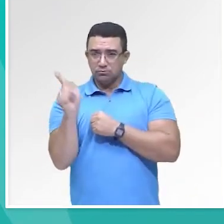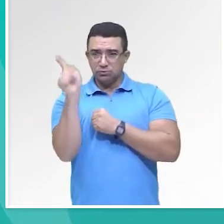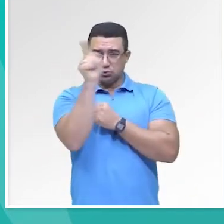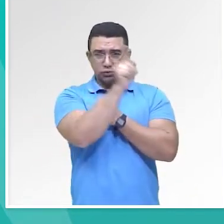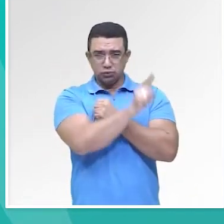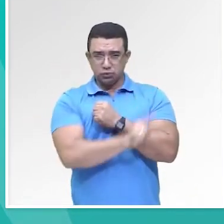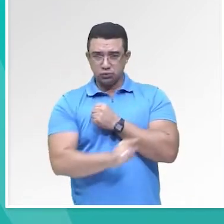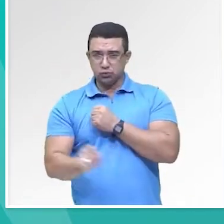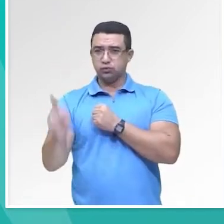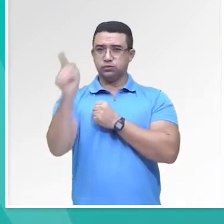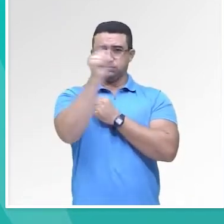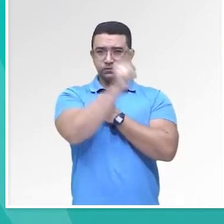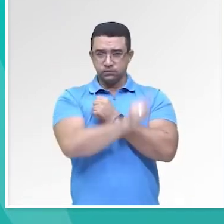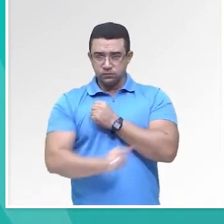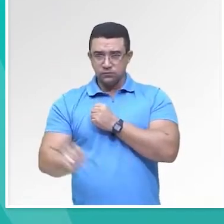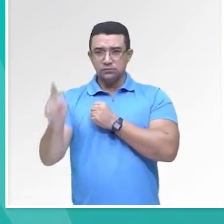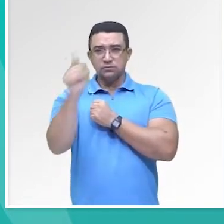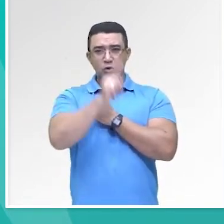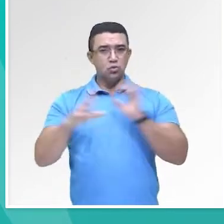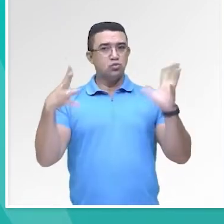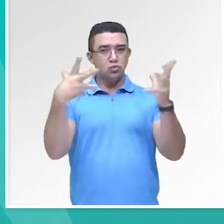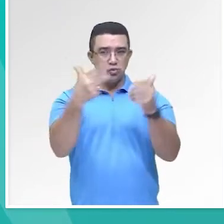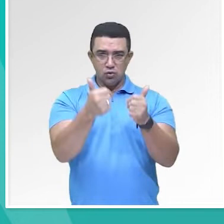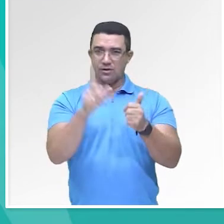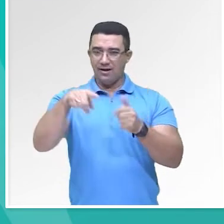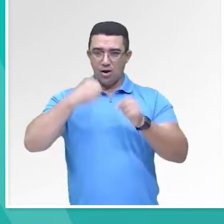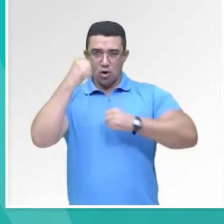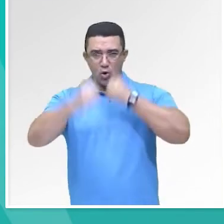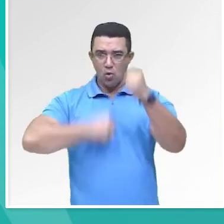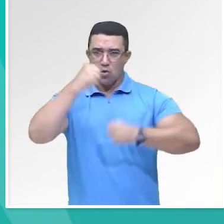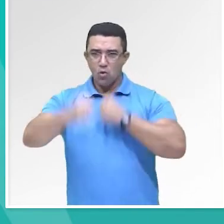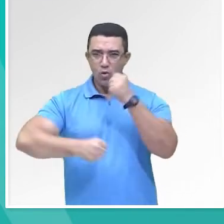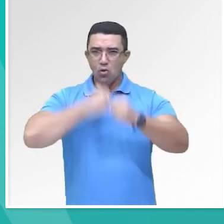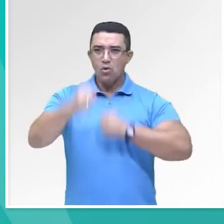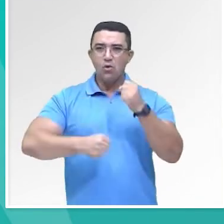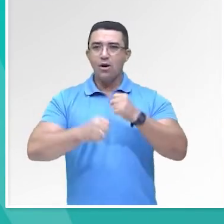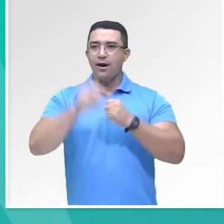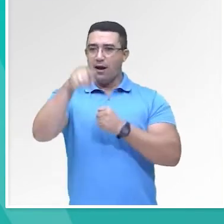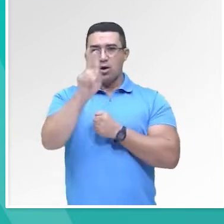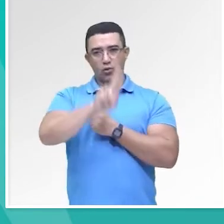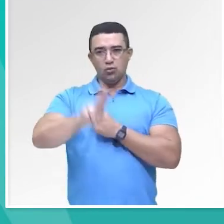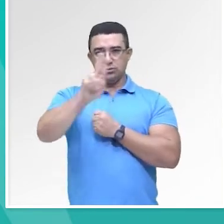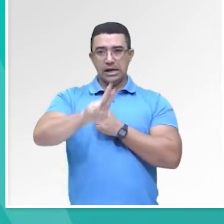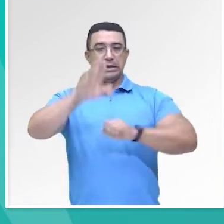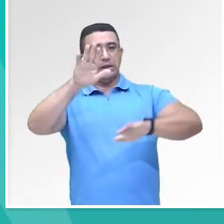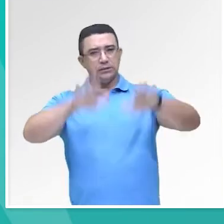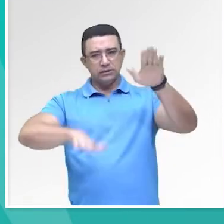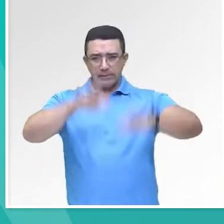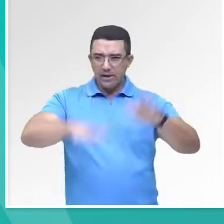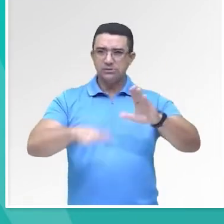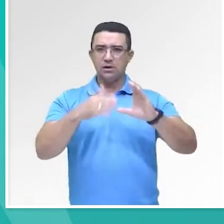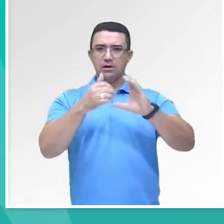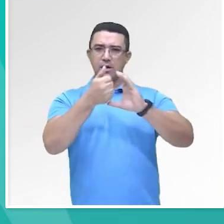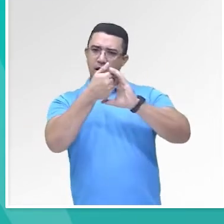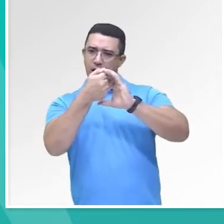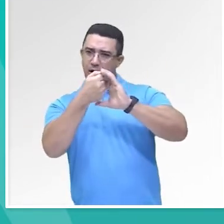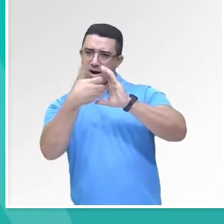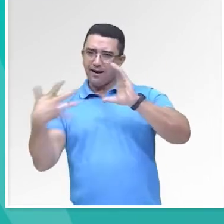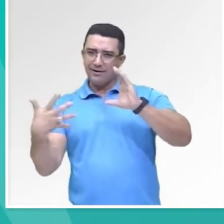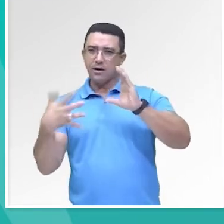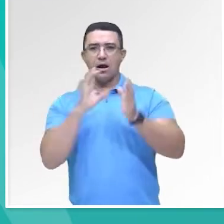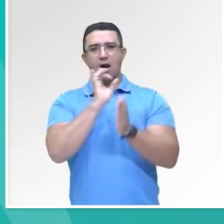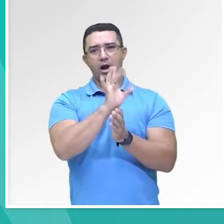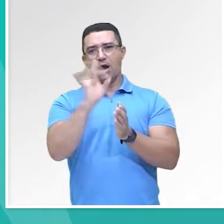espaço aqui, né? E aí ele vai sendo utilizado de acordo com as características de cada prova. Nós temos a corrida